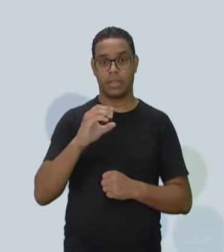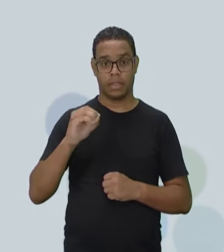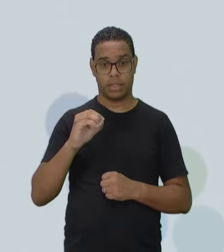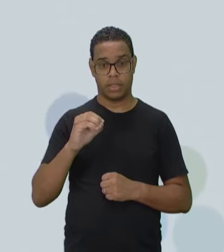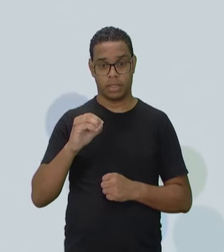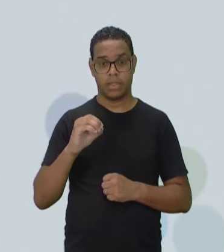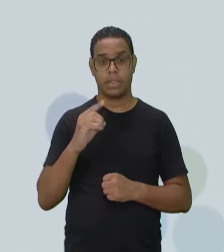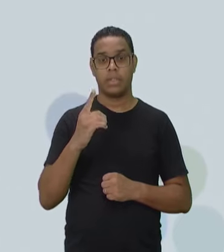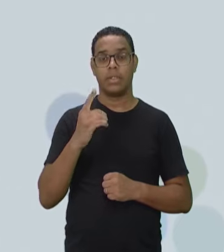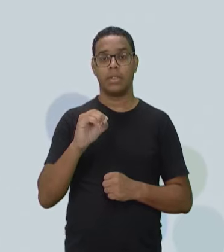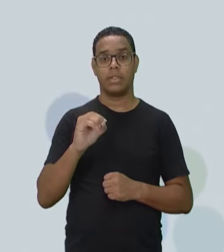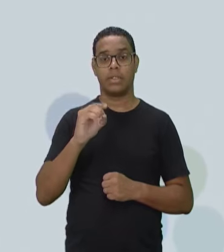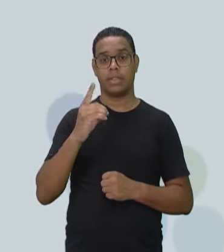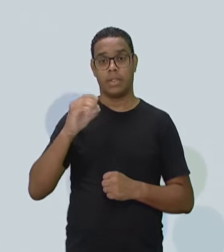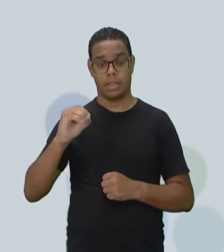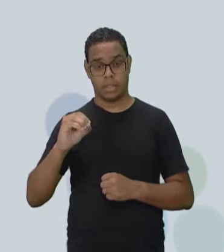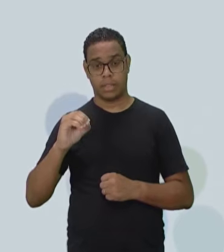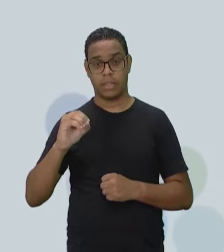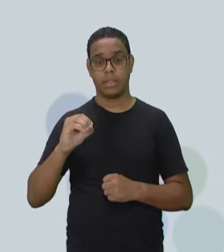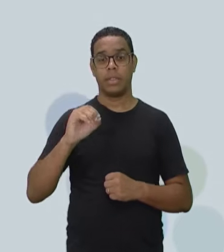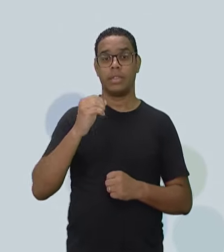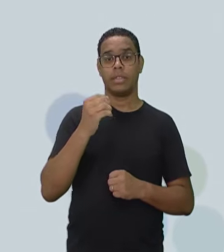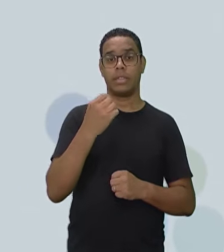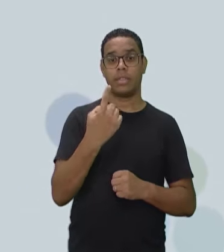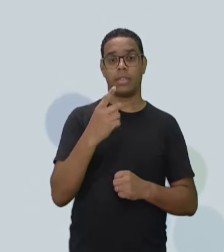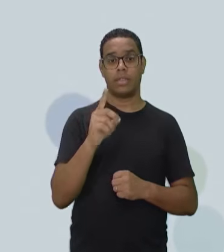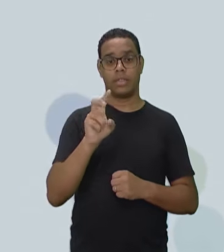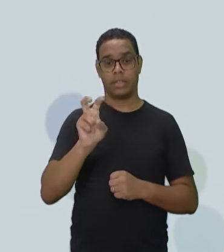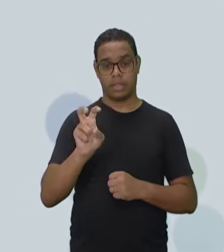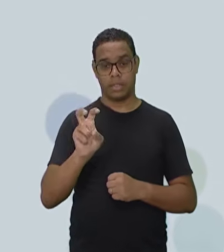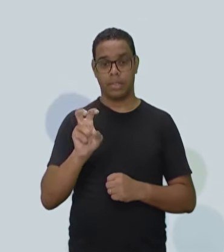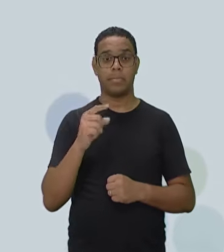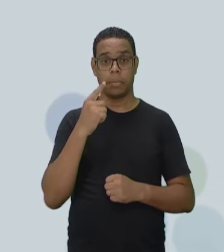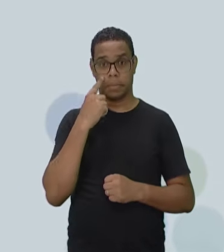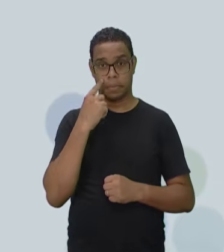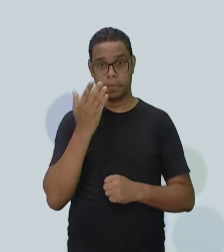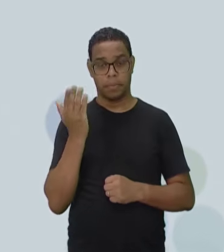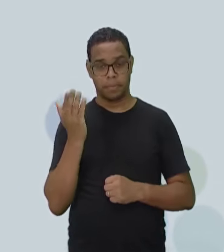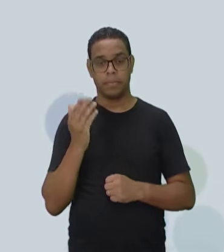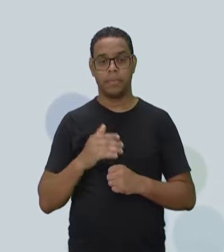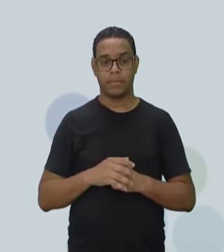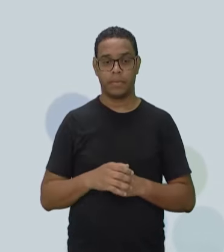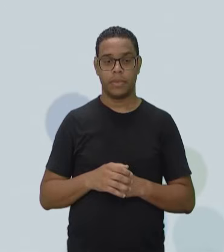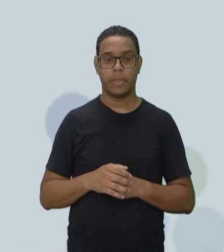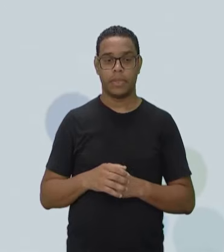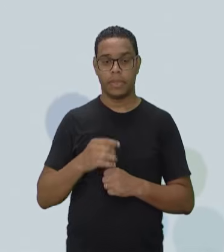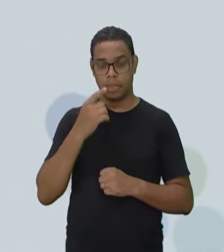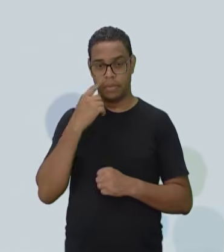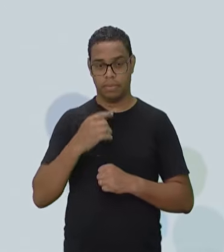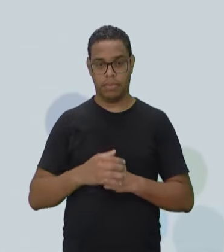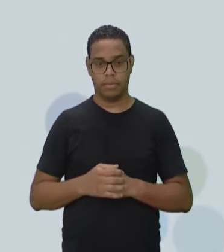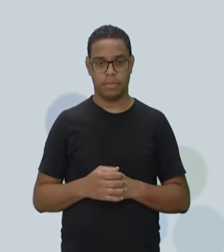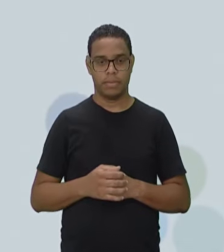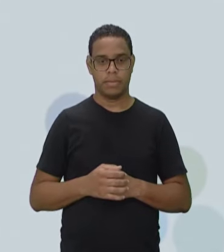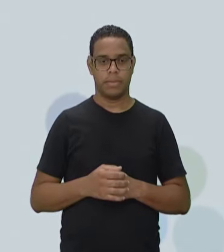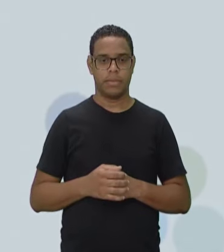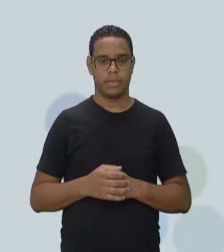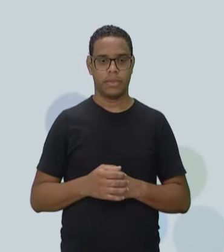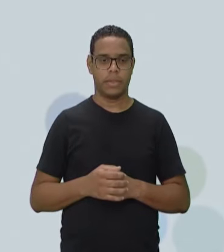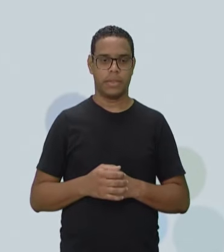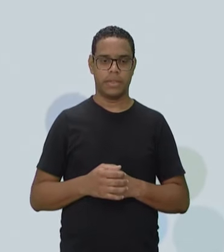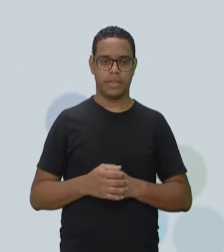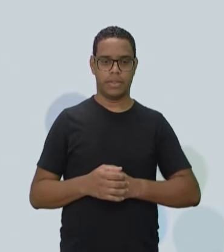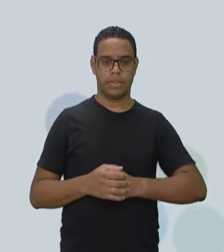100, 110, 115. Olha lá. Ela chegou... Ai, perdão, gente.